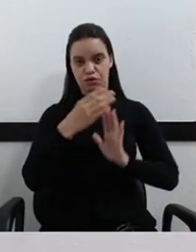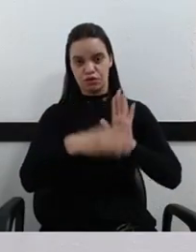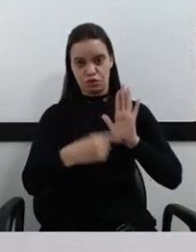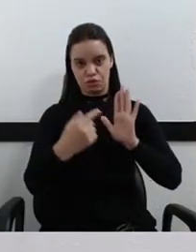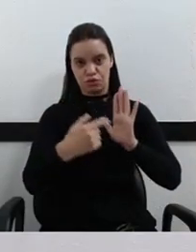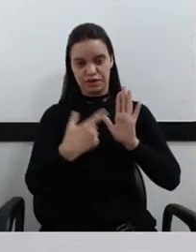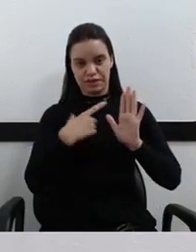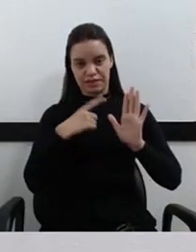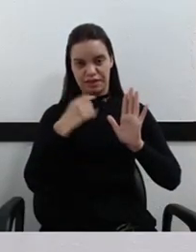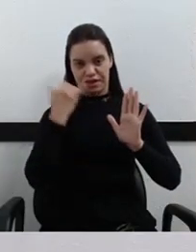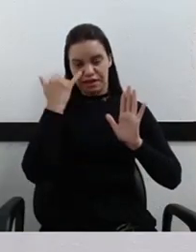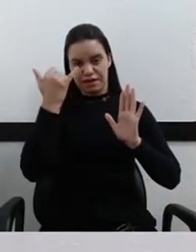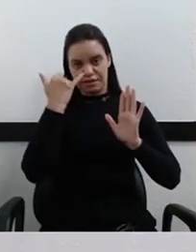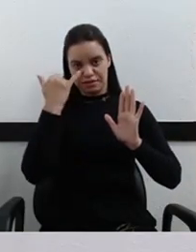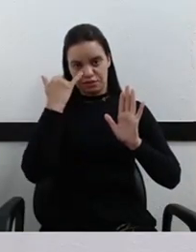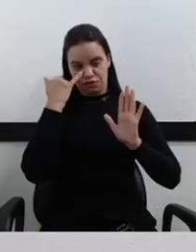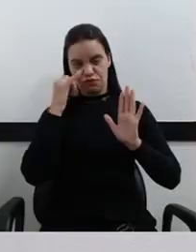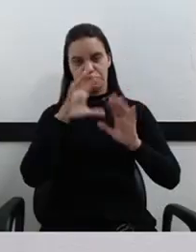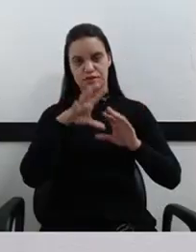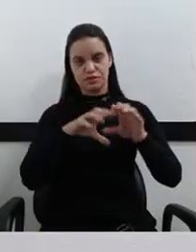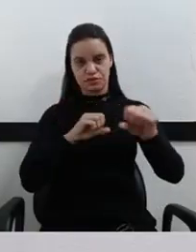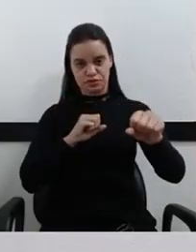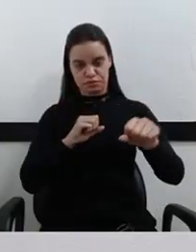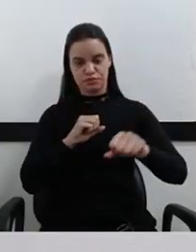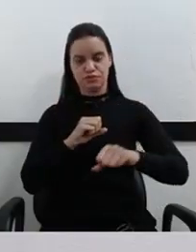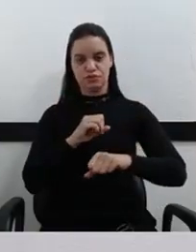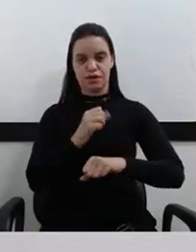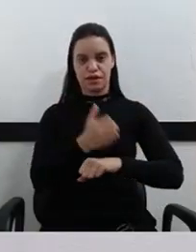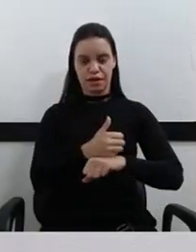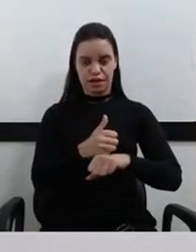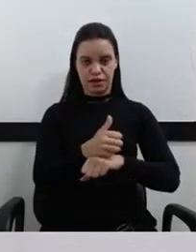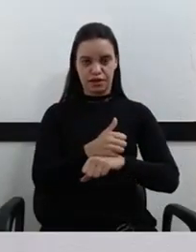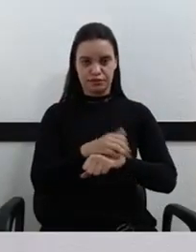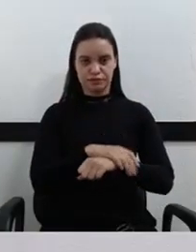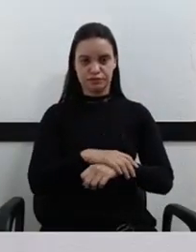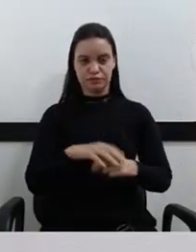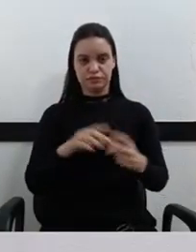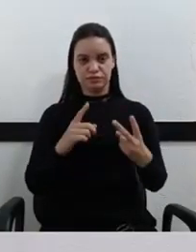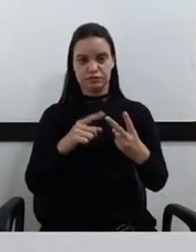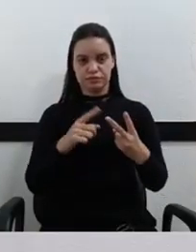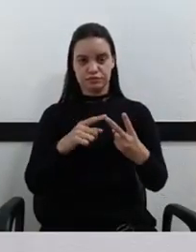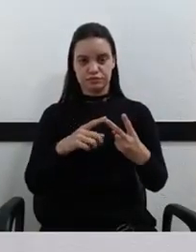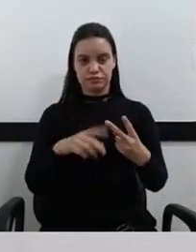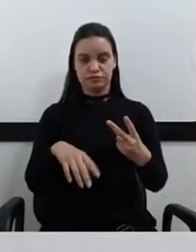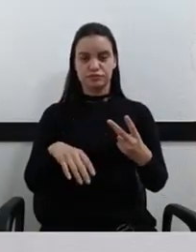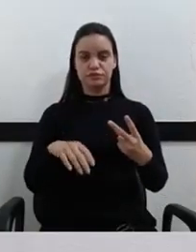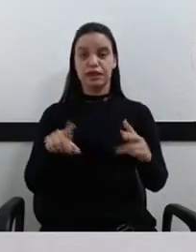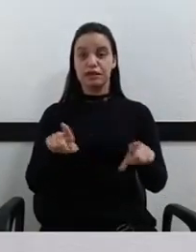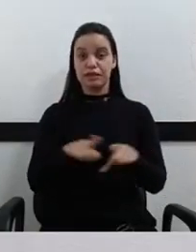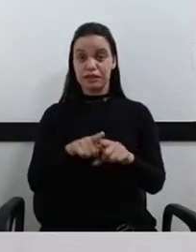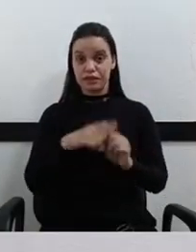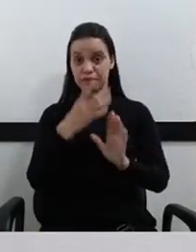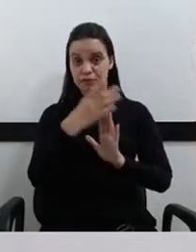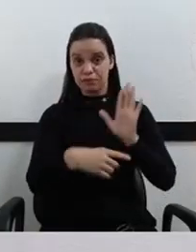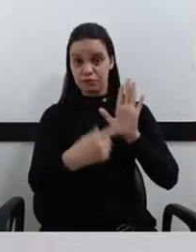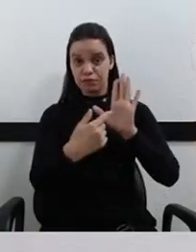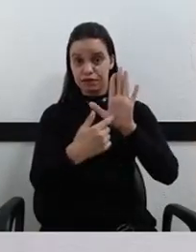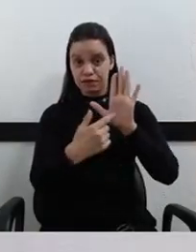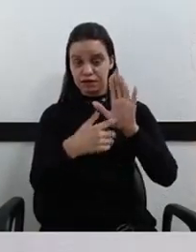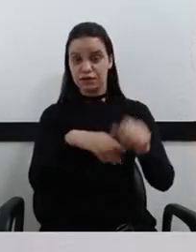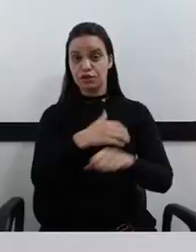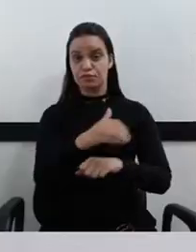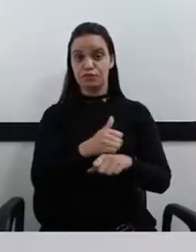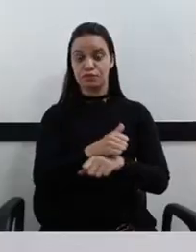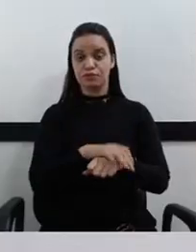contendo informações sobre sua formação acadêmica e profissional. Por sua vez, a defensora pública Adriane de Souza também apresentou currículo acadêmico e